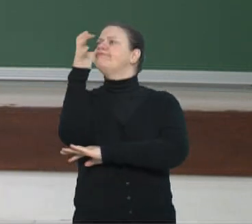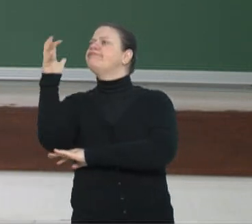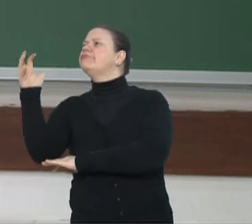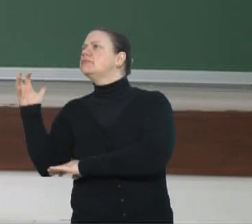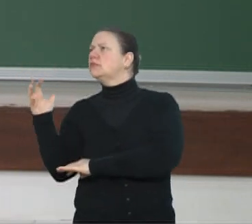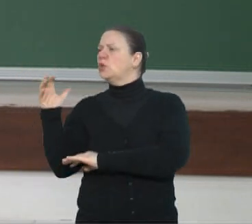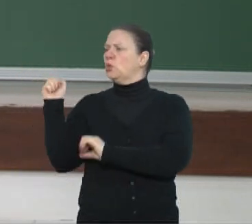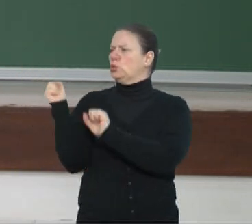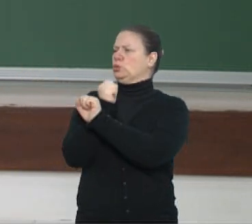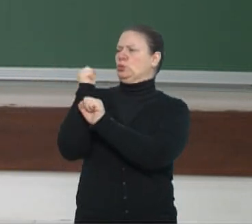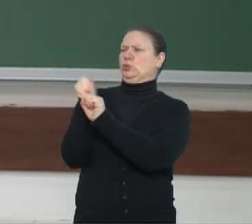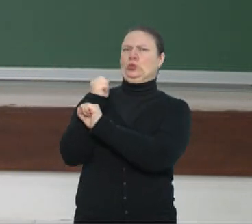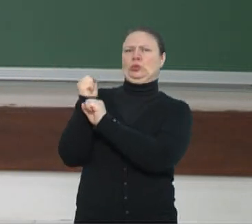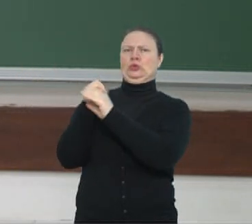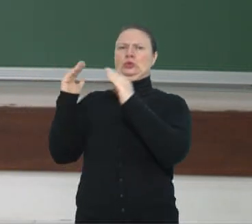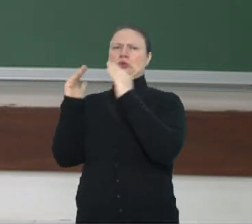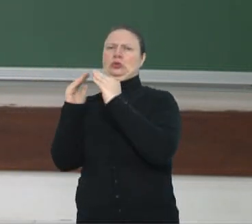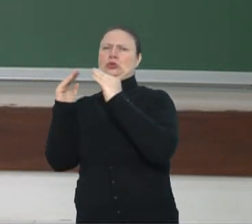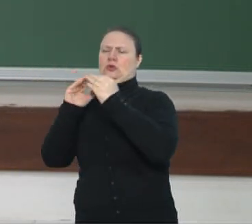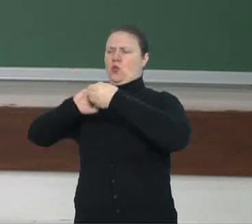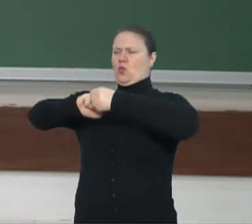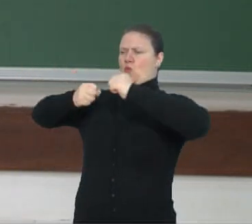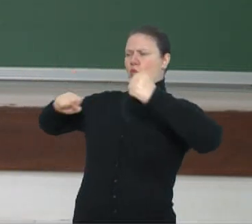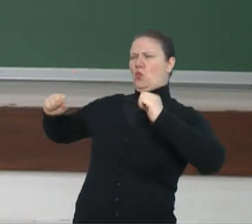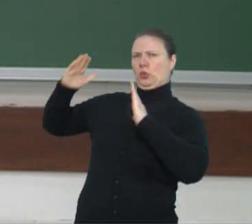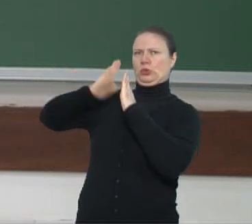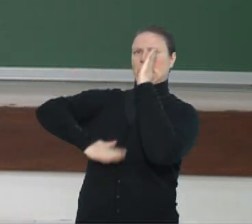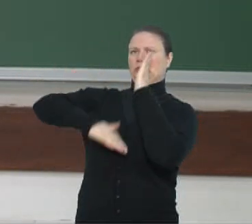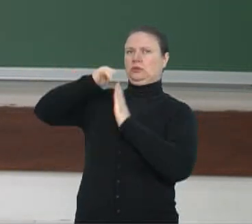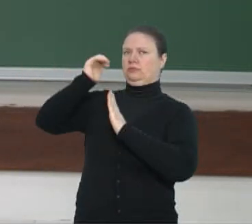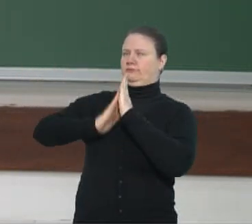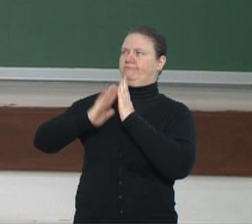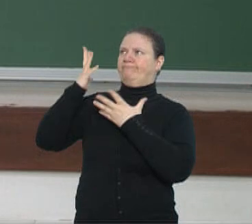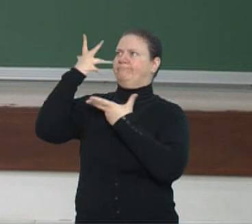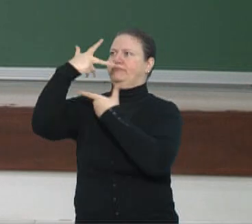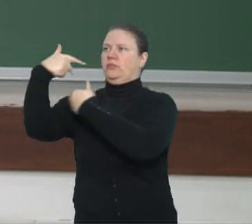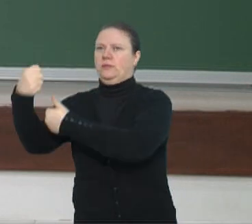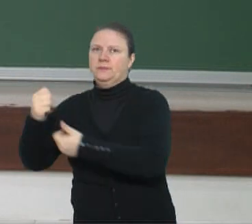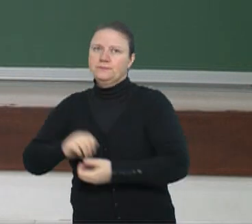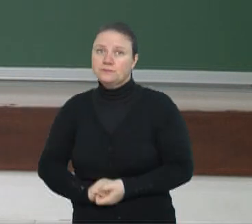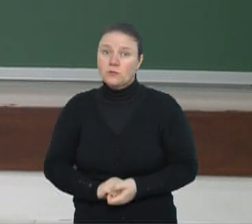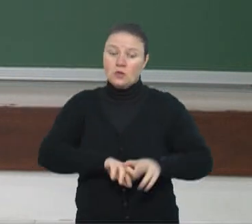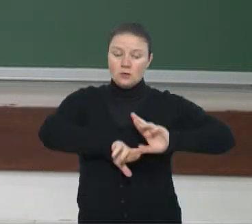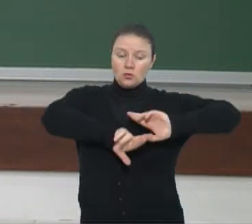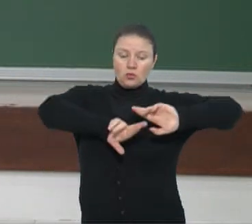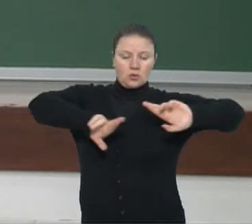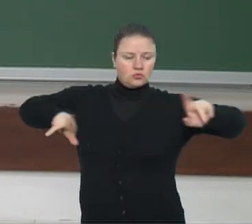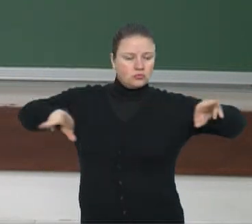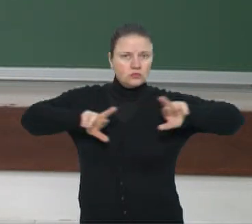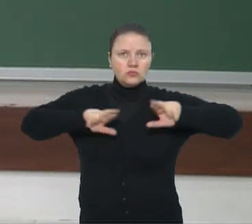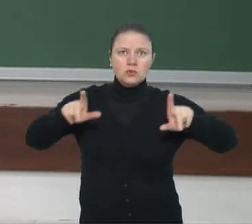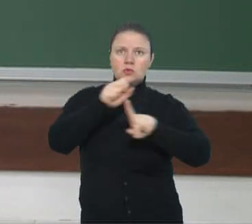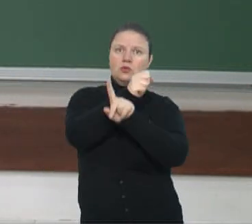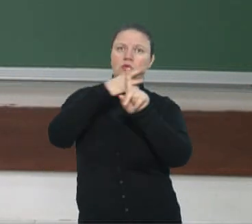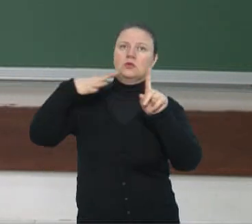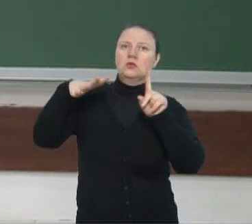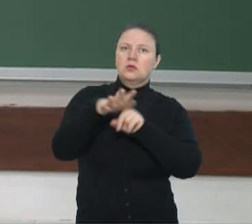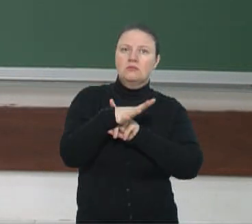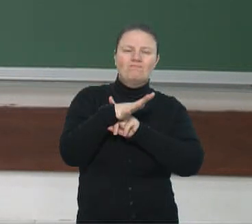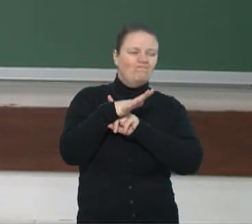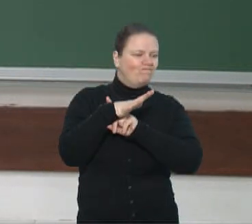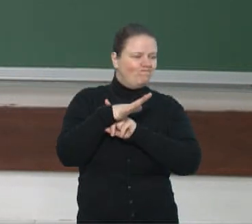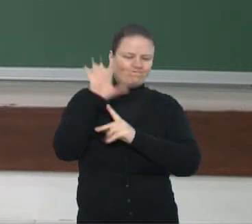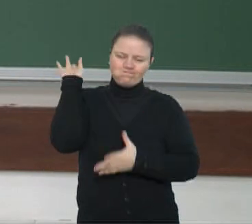construções sólidas, bonitas, pintadas. Essa diferença vai ficar muito clara, tanto em qualquer uma das